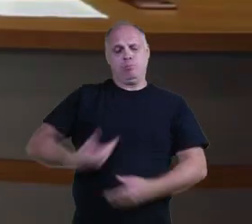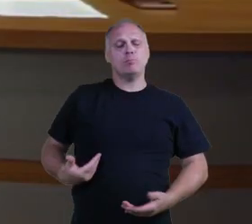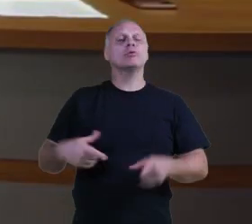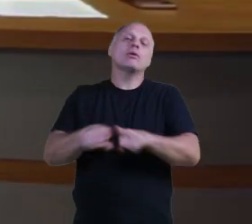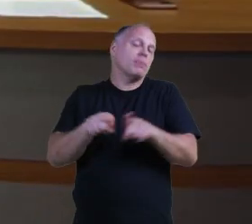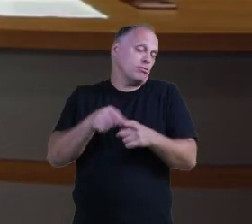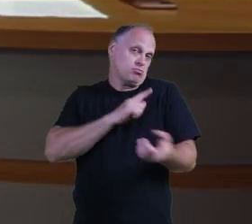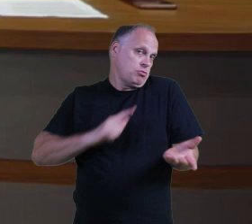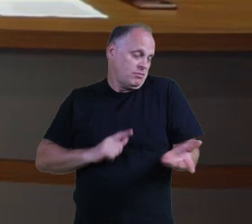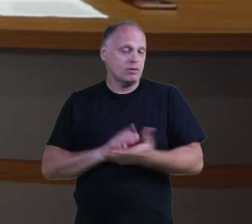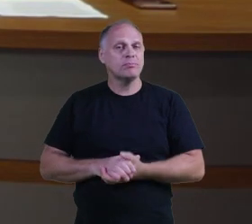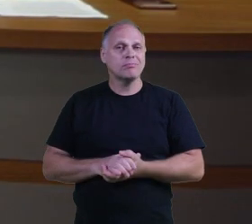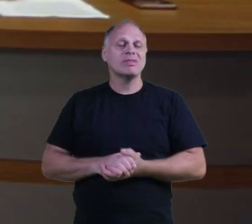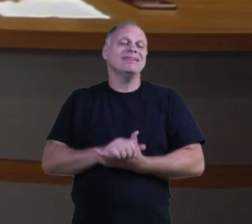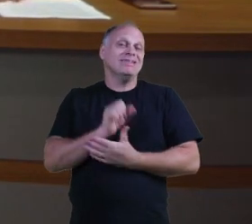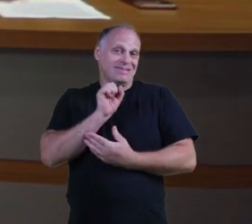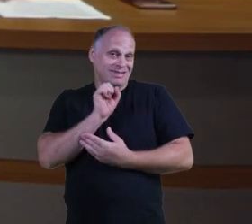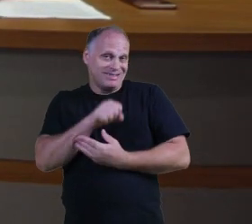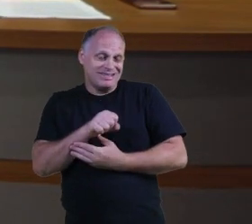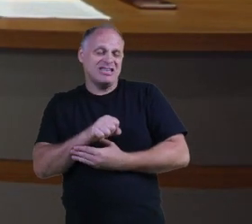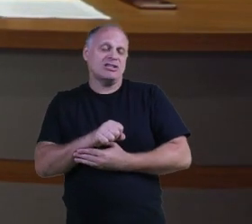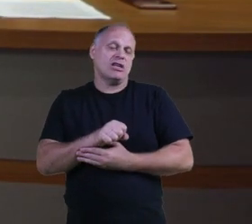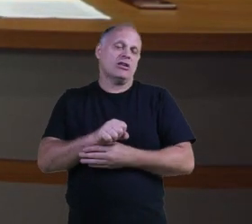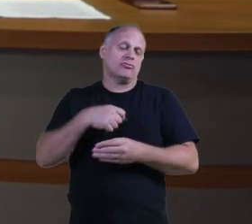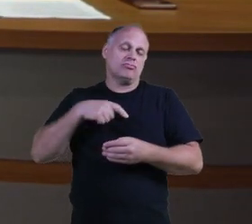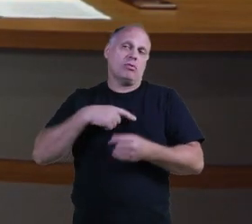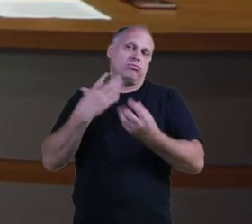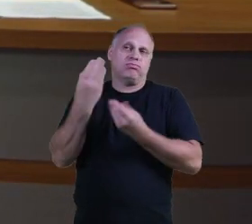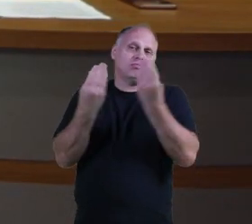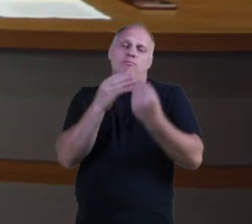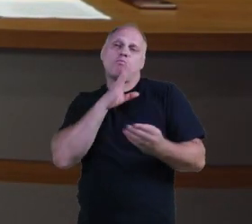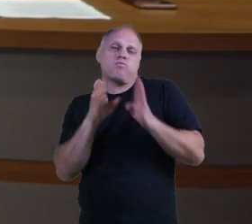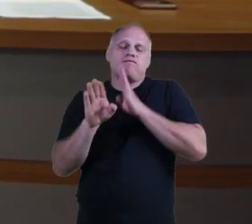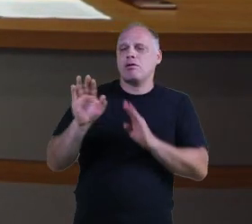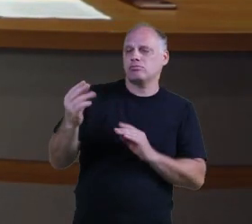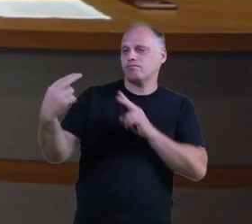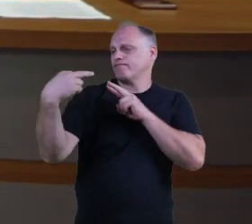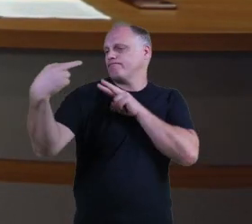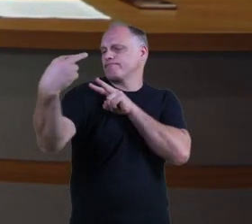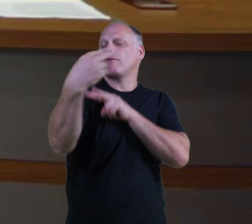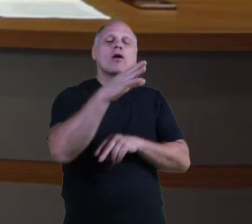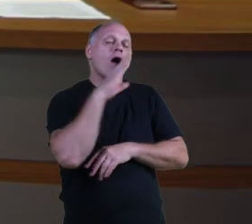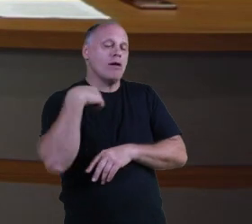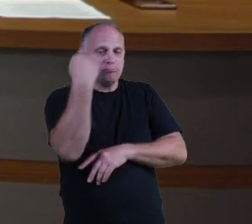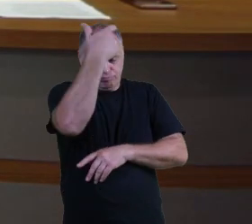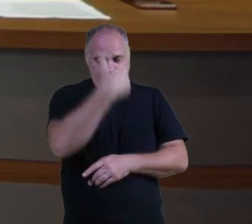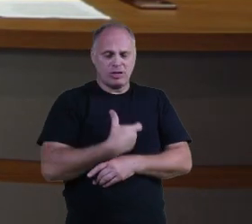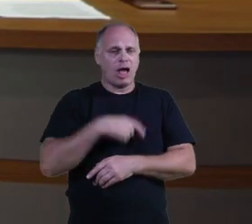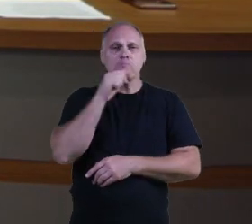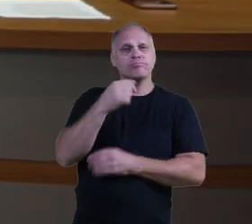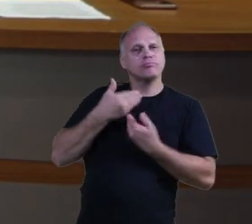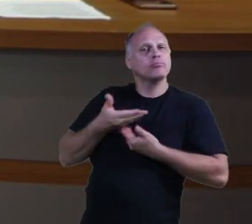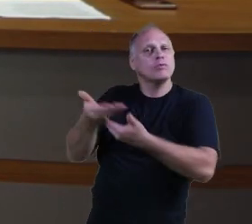né, Giovanni? E como é que foi também a tua história? Tu chegaste a trabalhar também uma época na área pública. Como é que